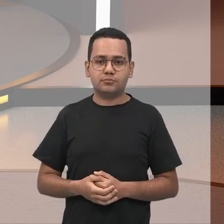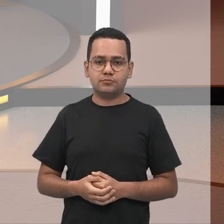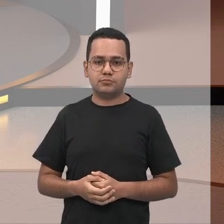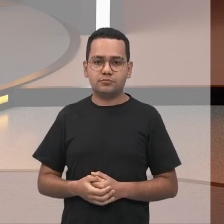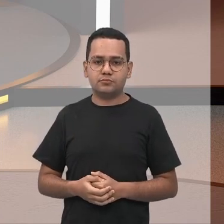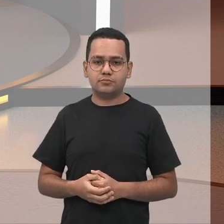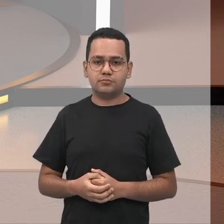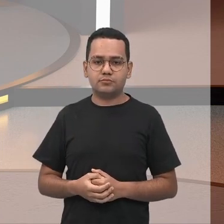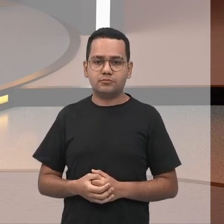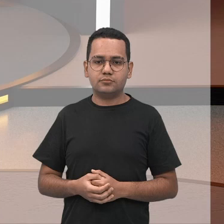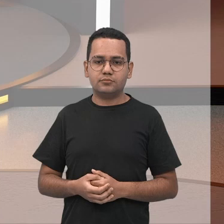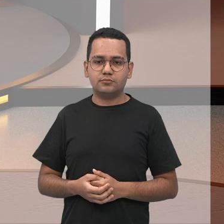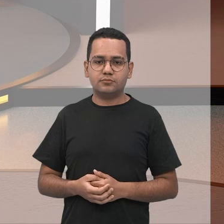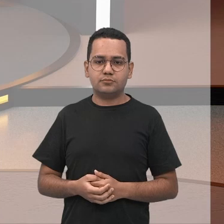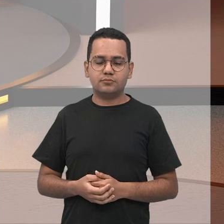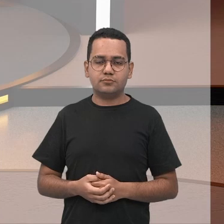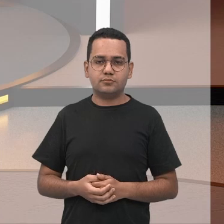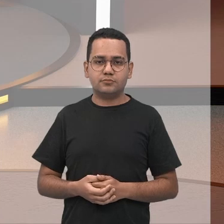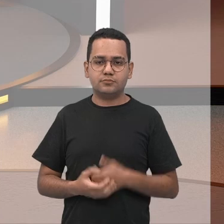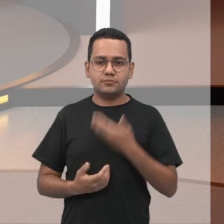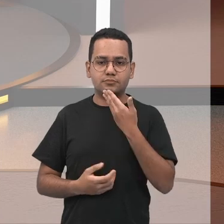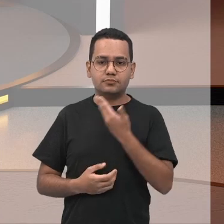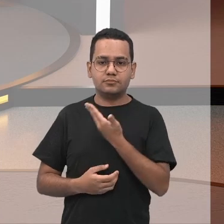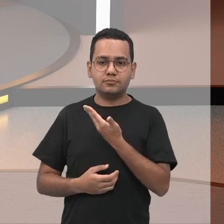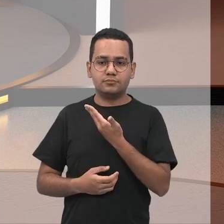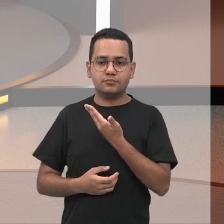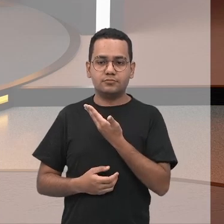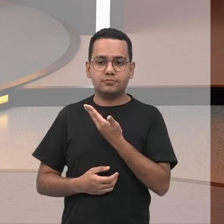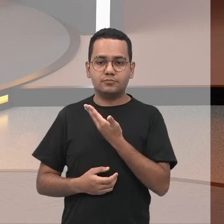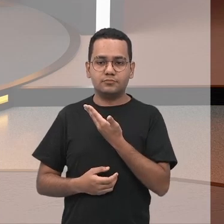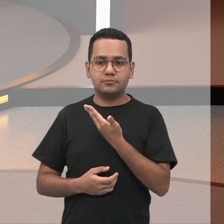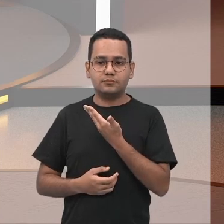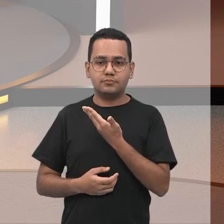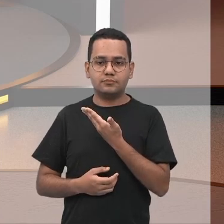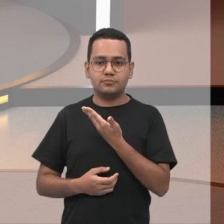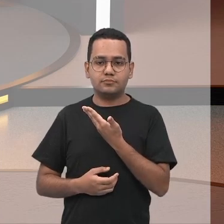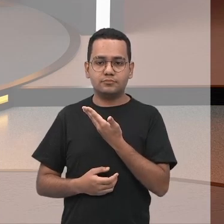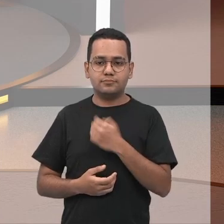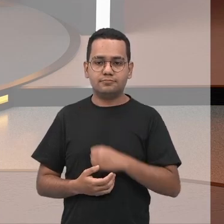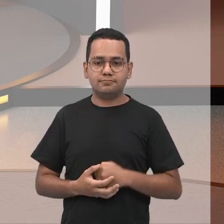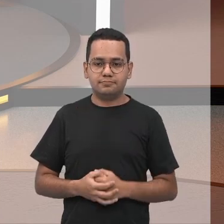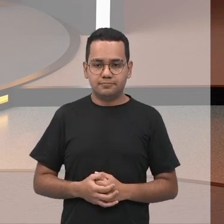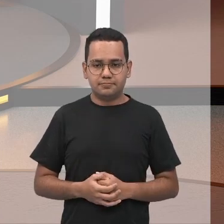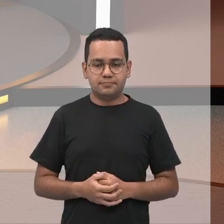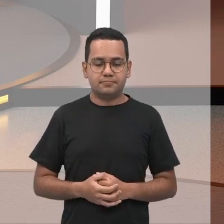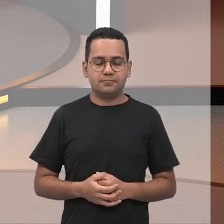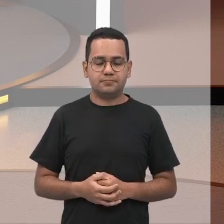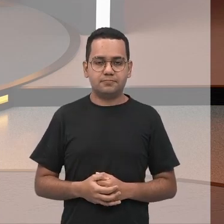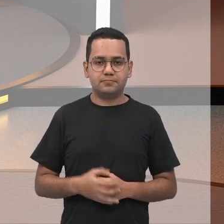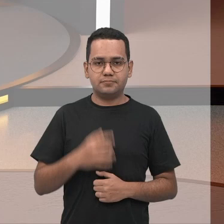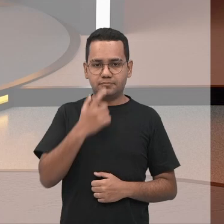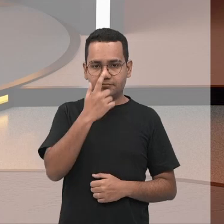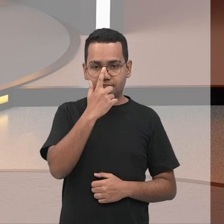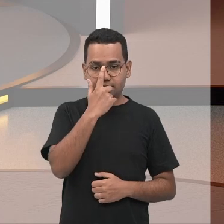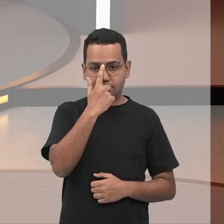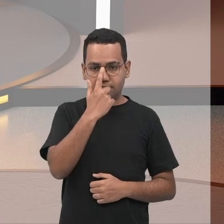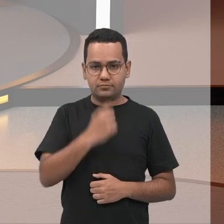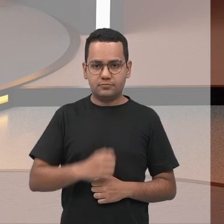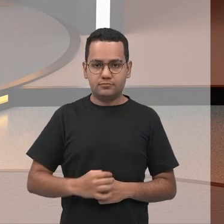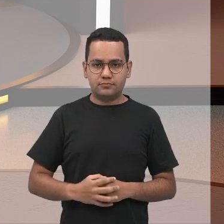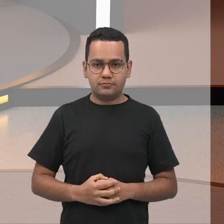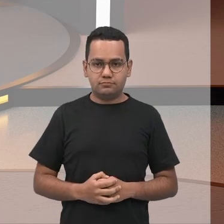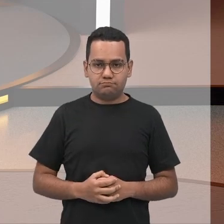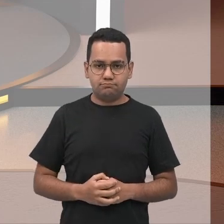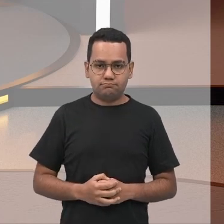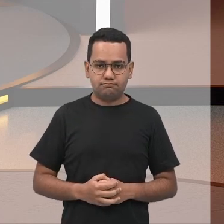Malagueta. E as sociedades Sentinela da Liberdade, o Bem-TV e a Sociedade Federal. Muito bem, então